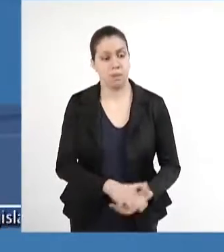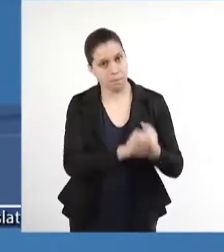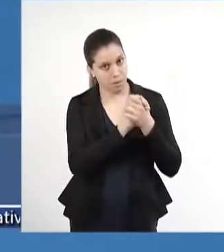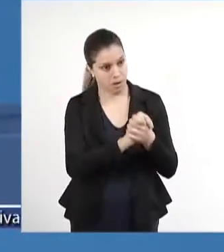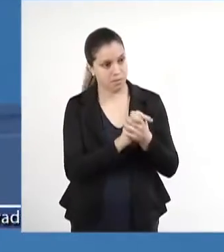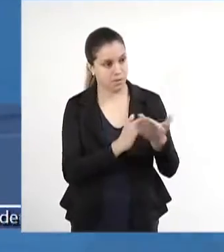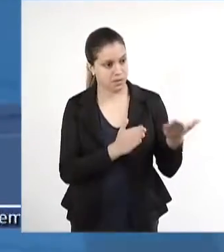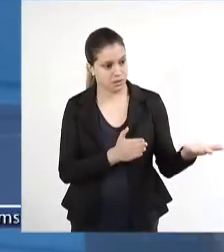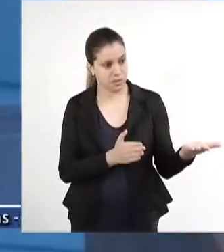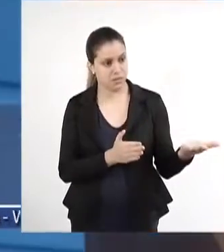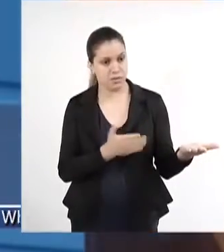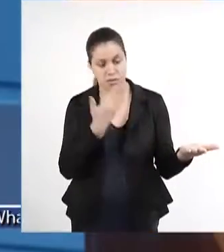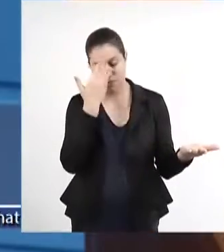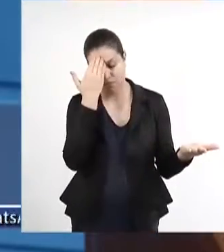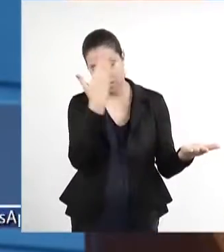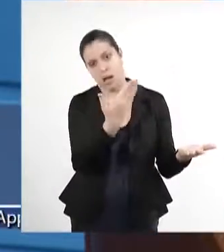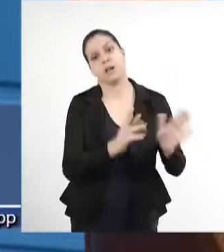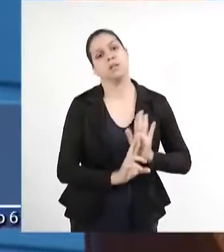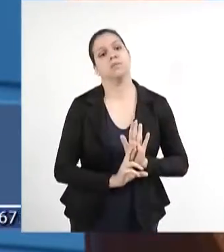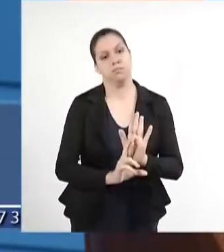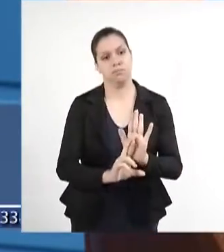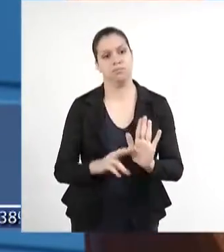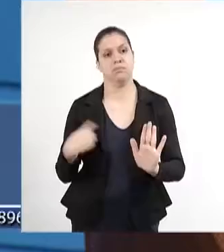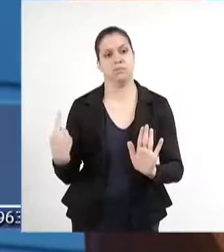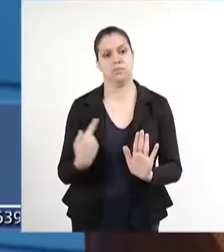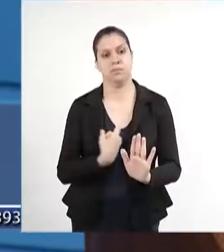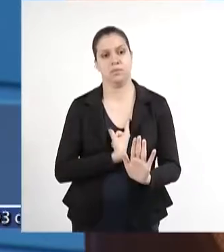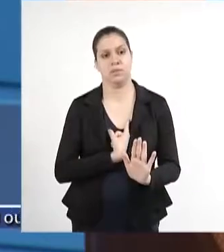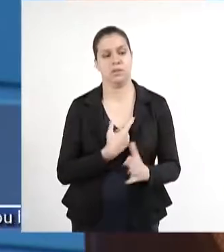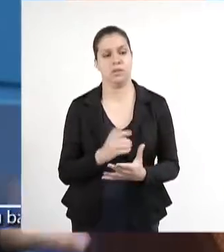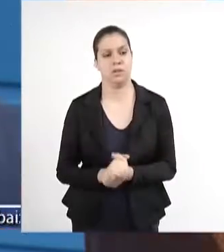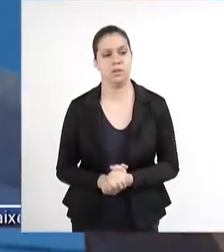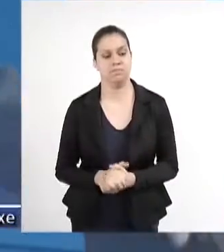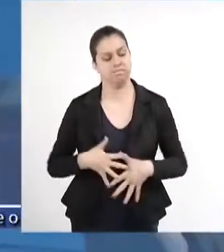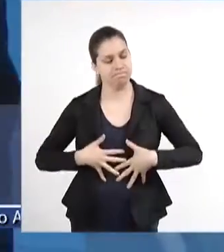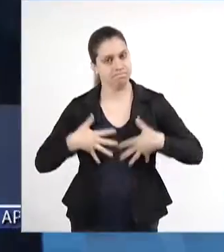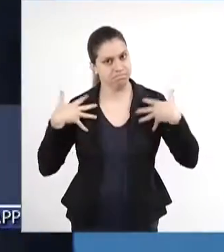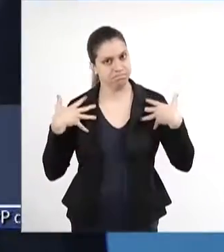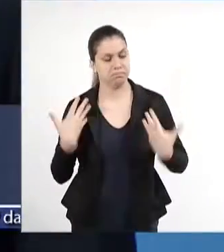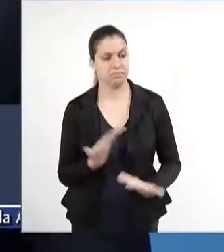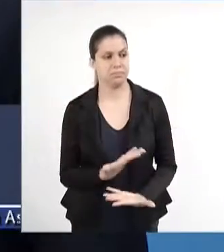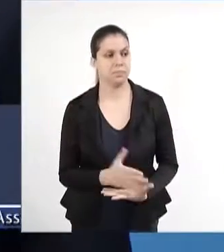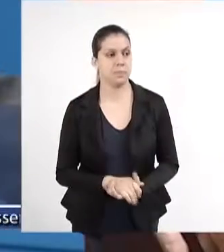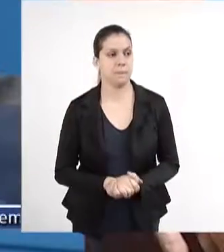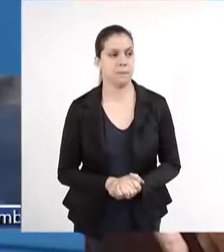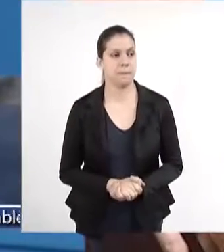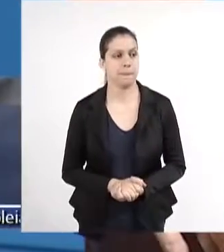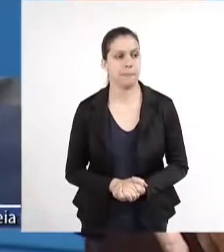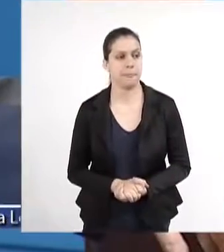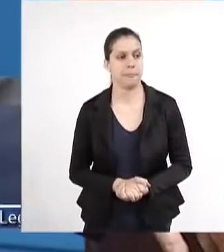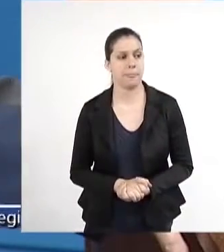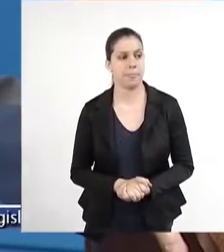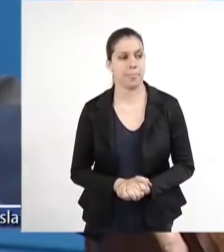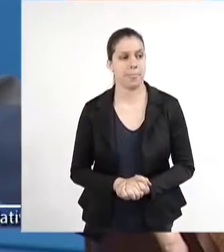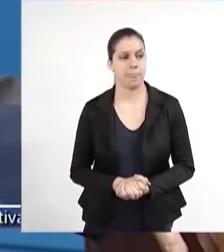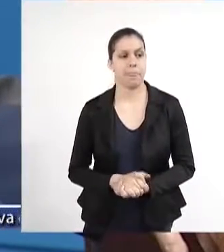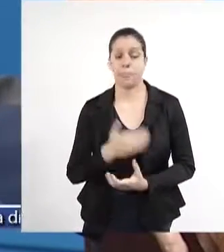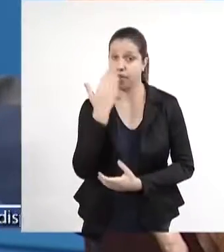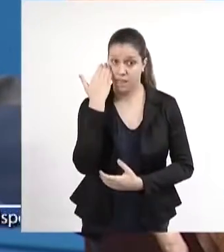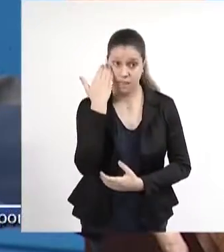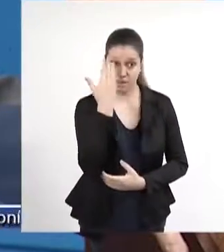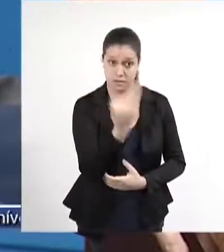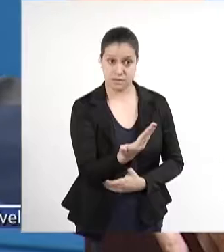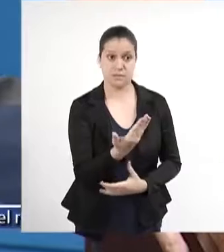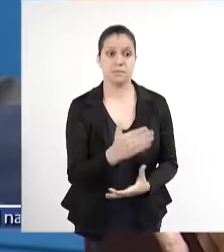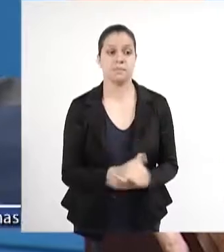Vossa Excelência está nos representando aqui de uma forma muito satisfatória. Agradeço e incorporo vossa parte, nobre deputado,